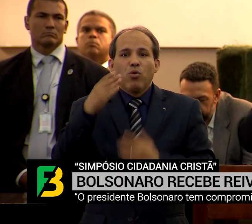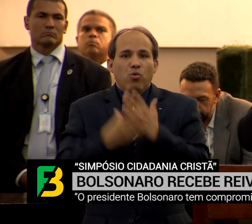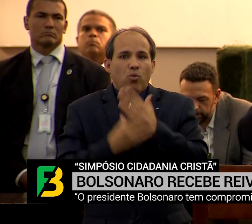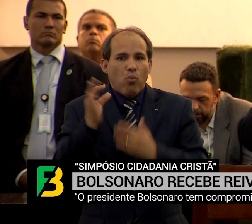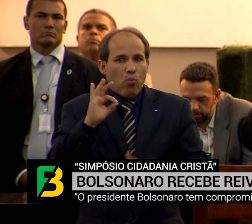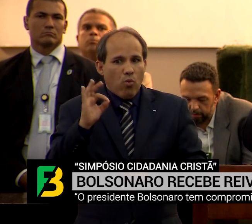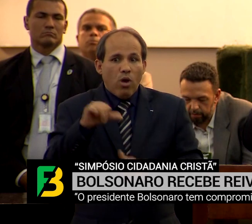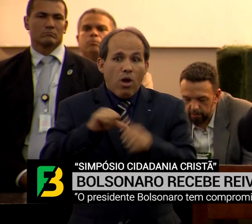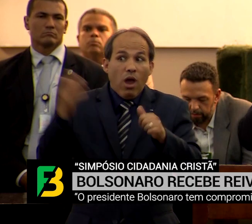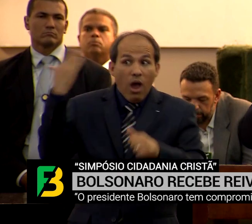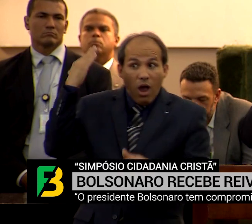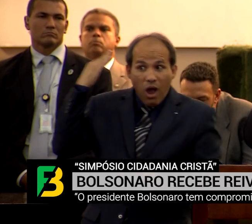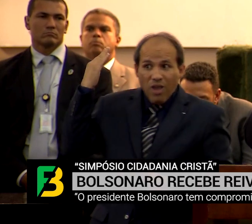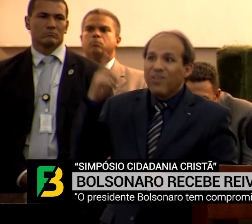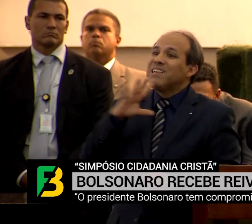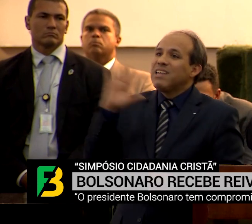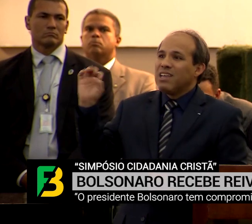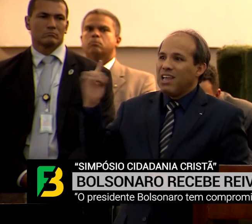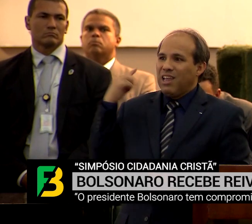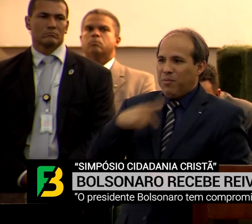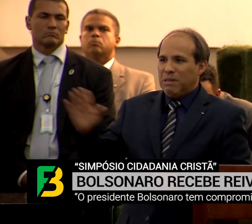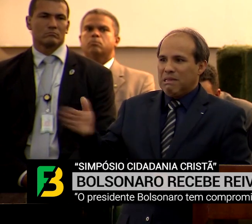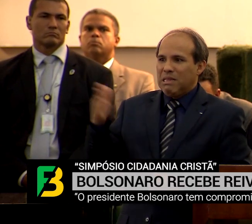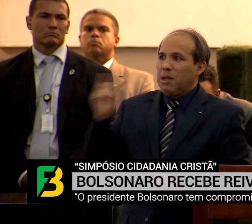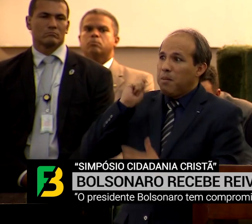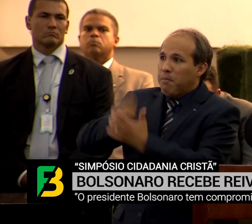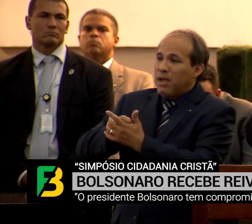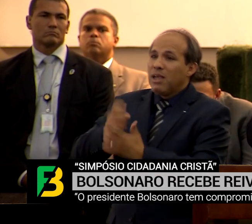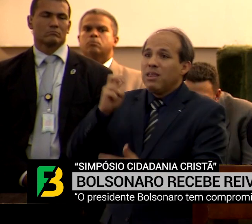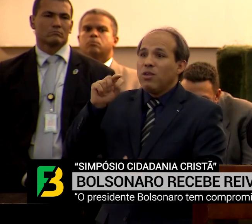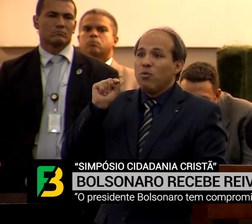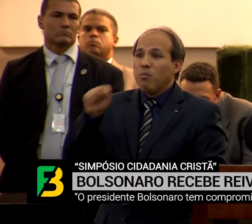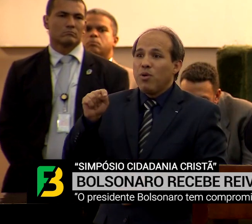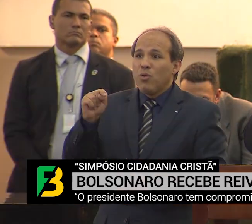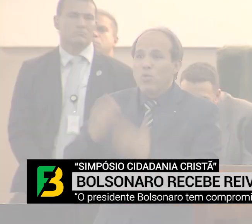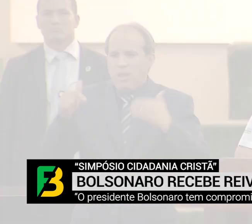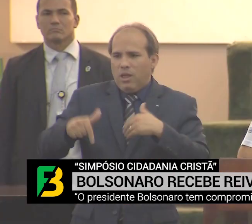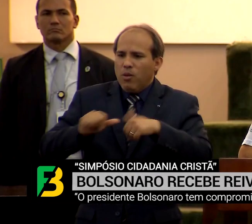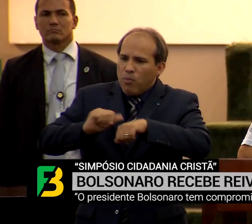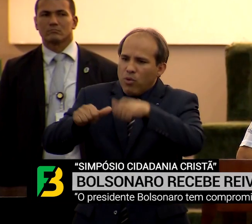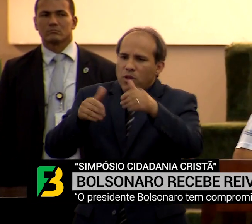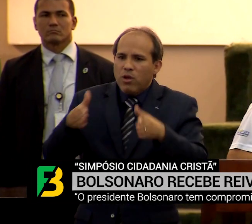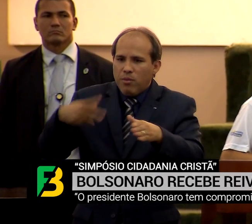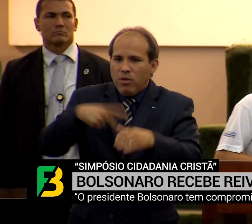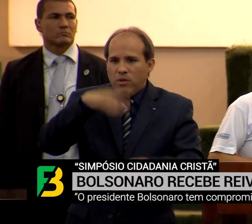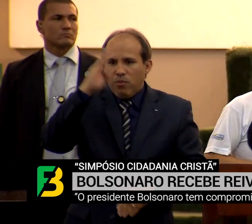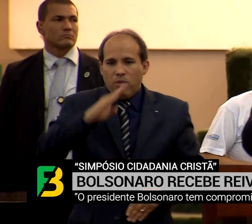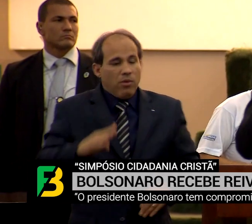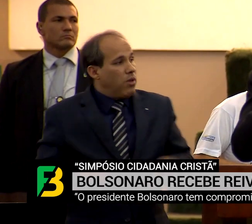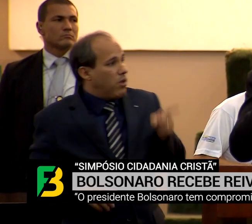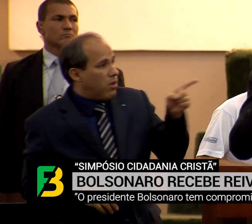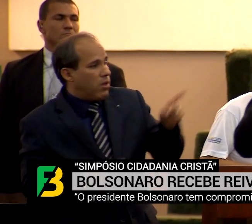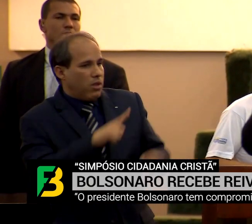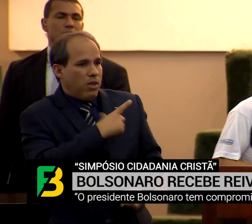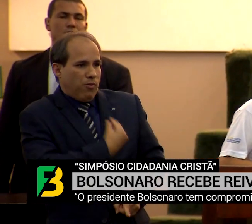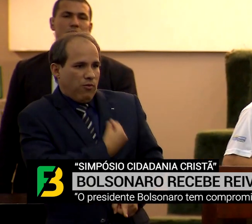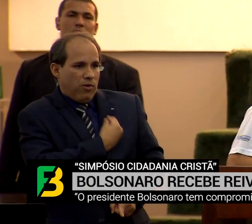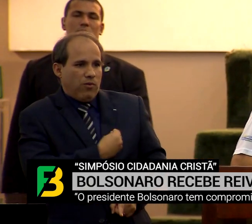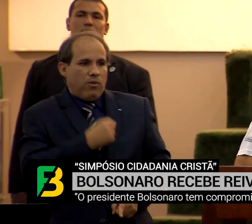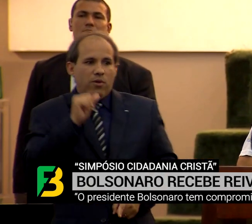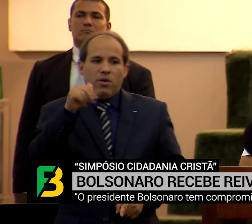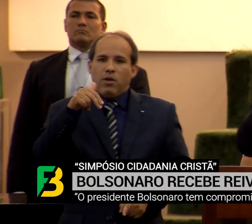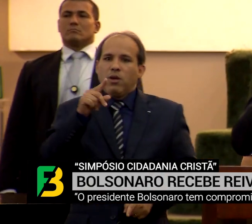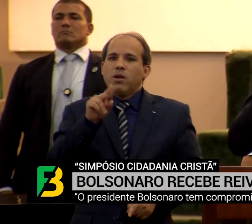outros viajavam e pagava 5 mil dólares a diária. Né? Não dá para ser do meu bolso. Temos aqui o André Mendonça. Eu